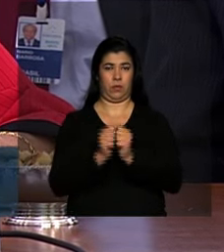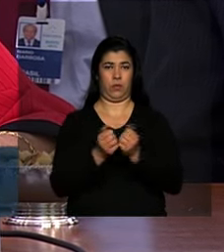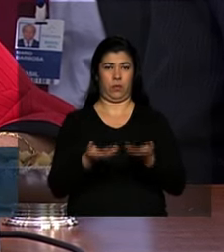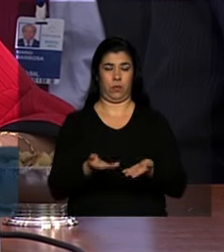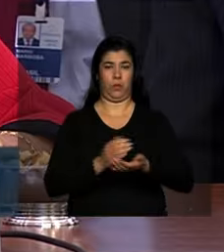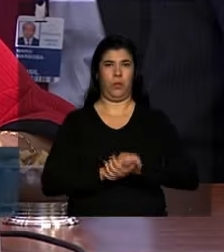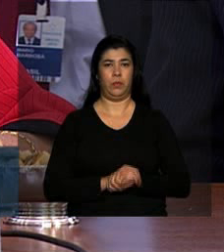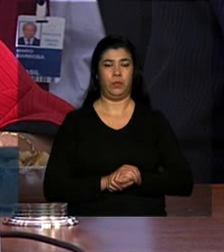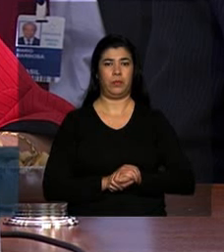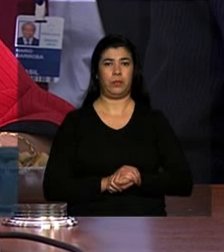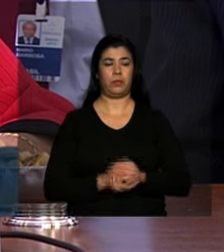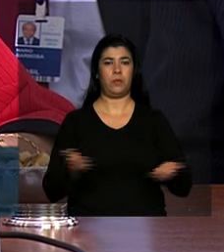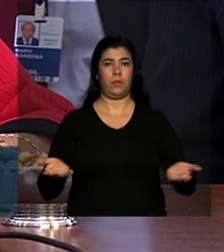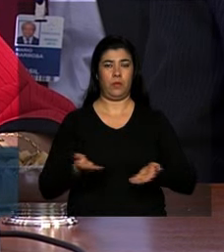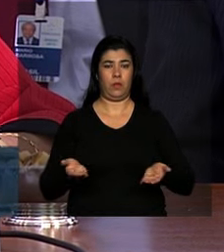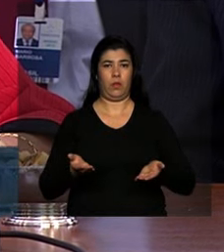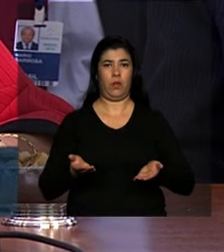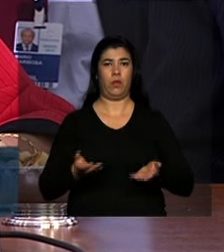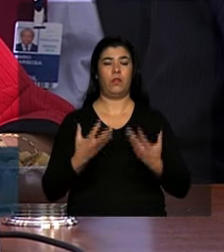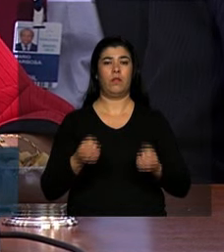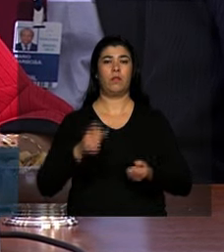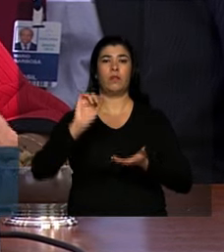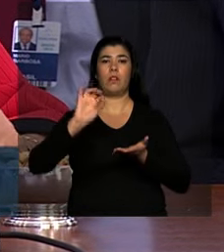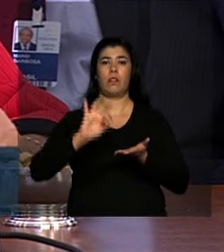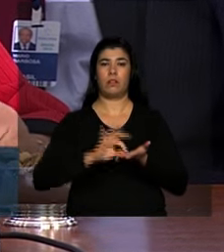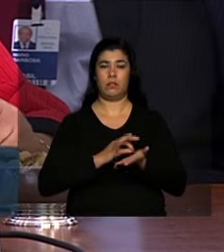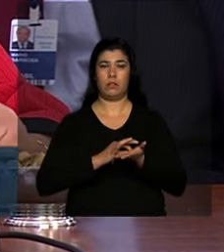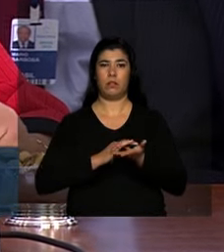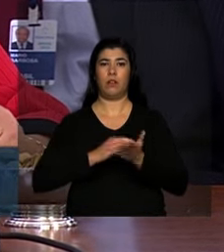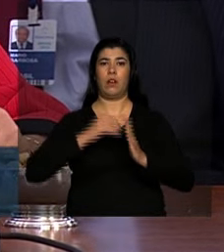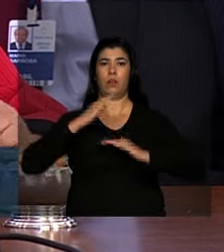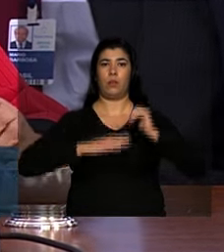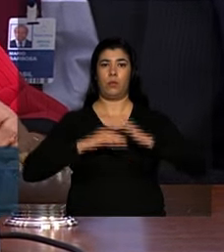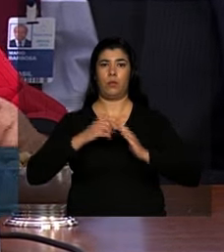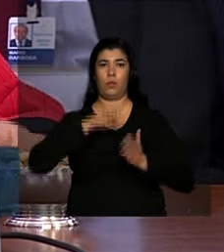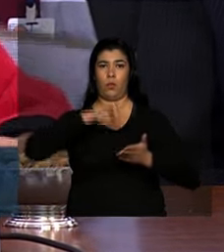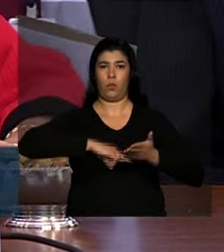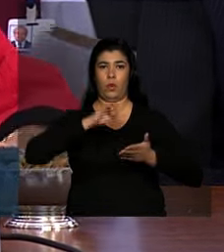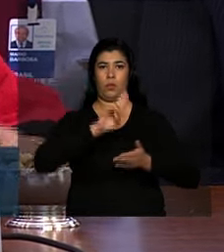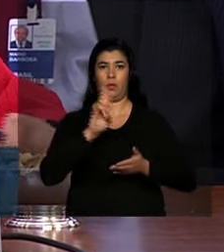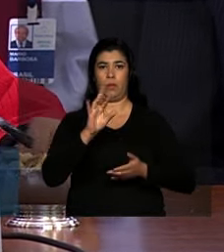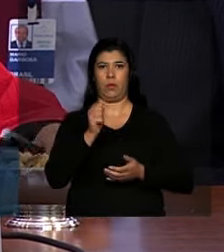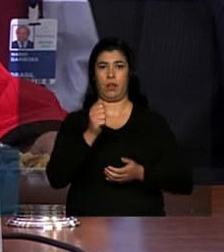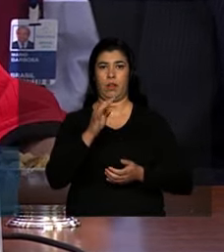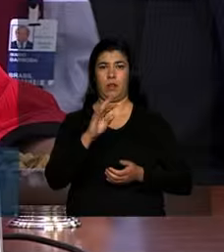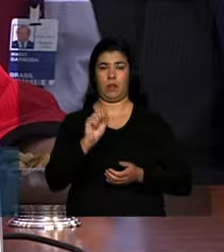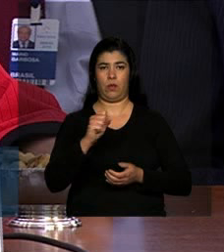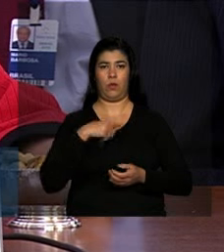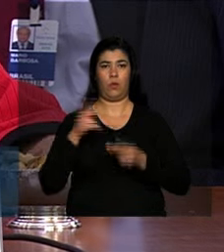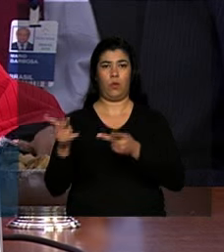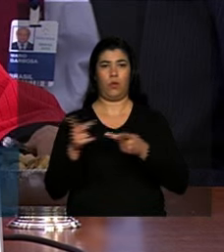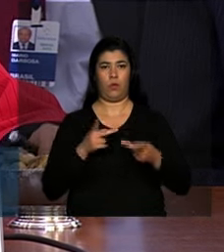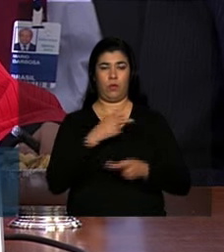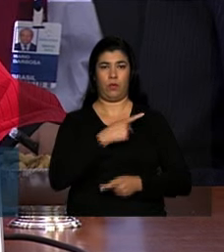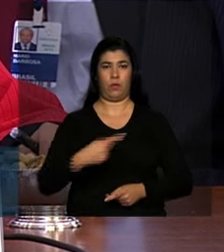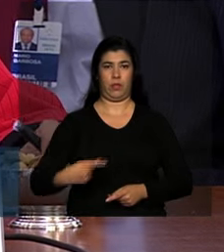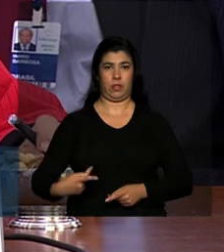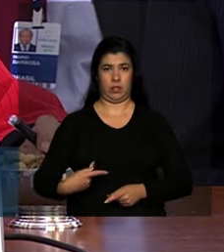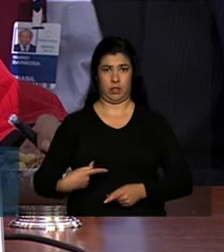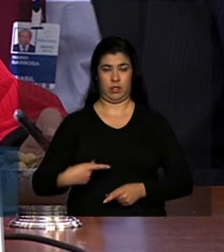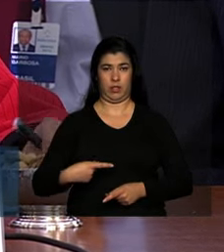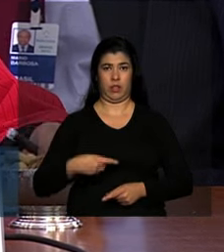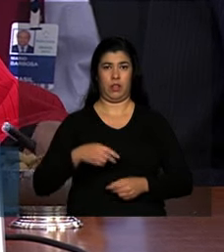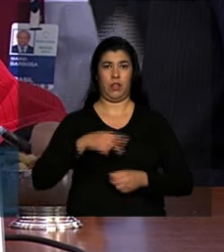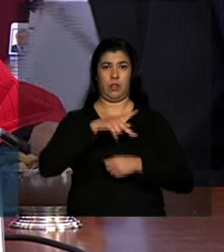associados. Passamos agora à assinatura de atos. Convido os presidentes dos Estados partes do Mercosul